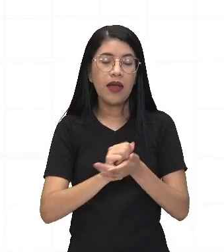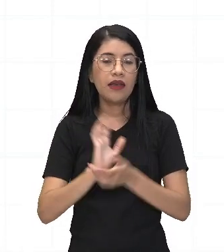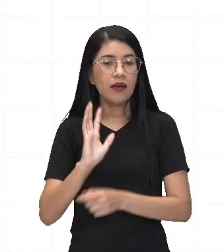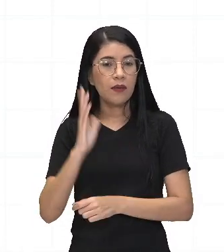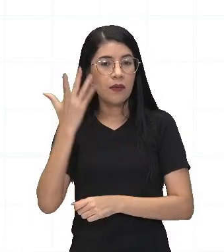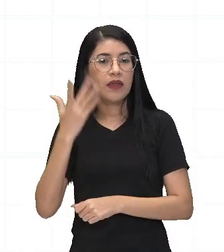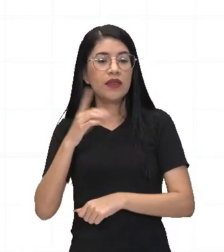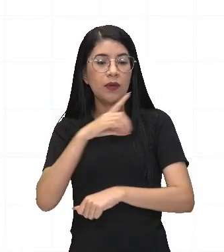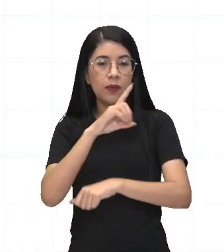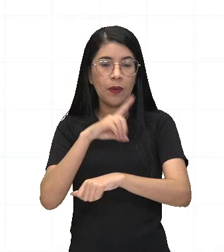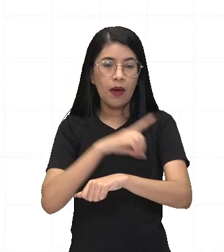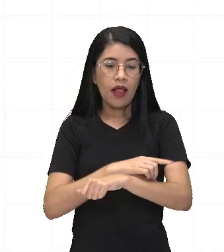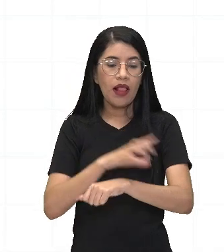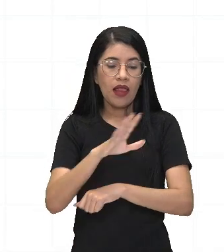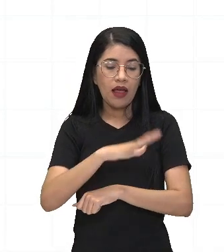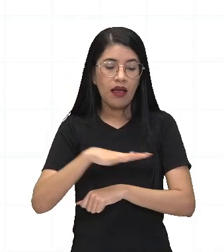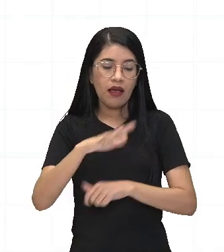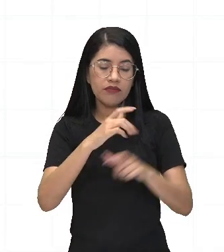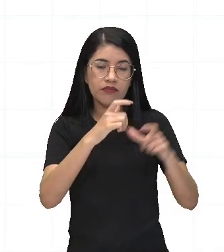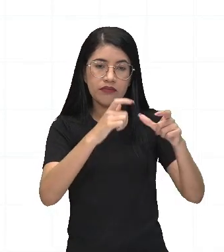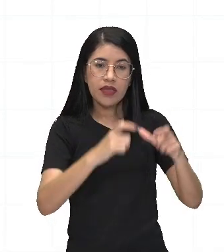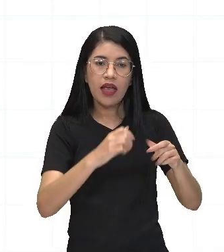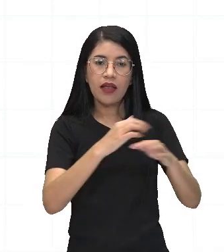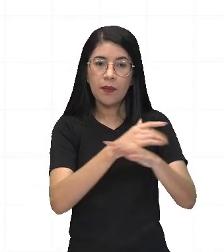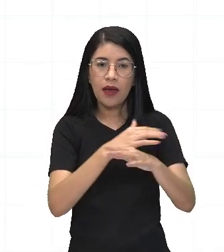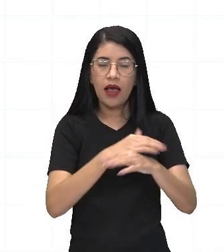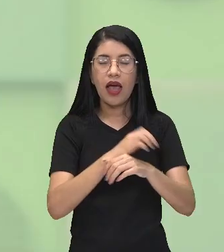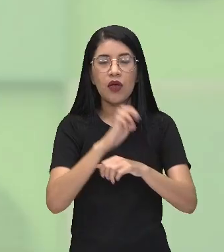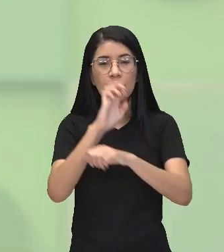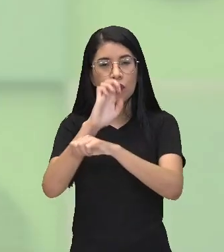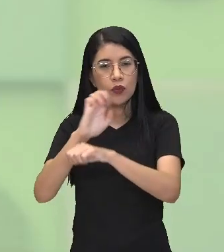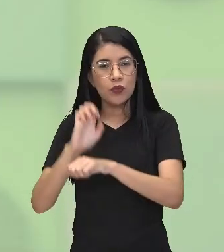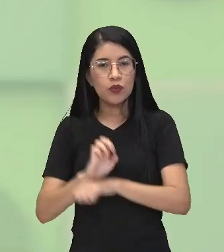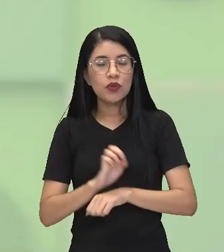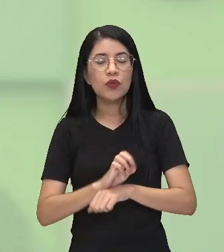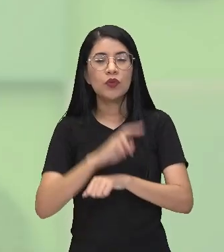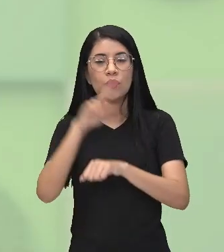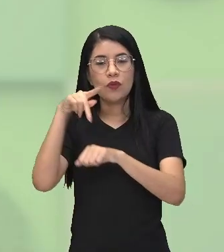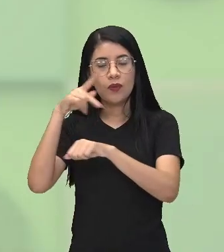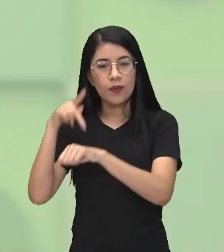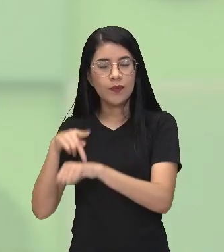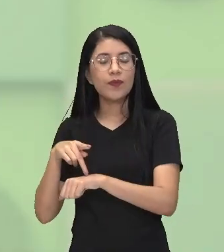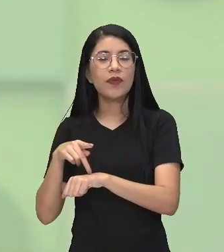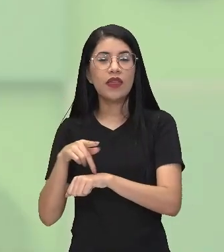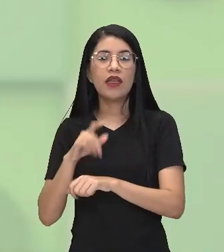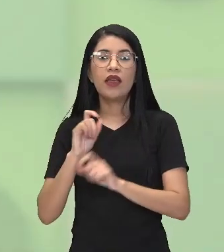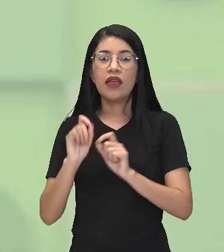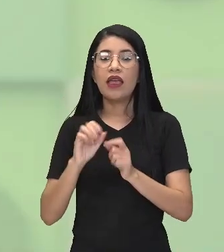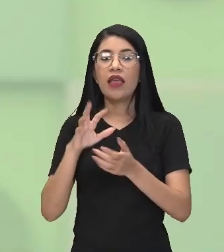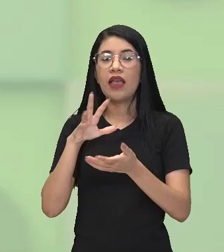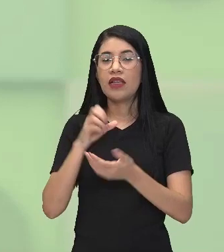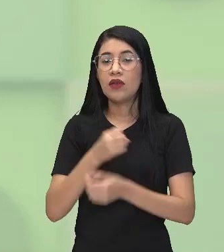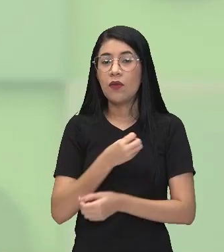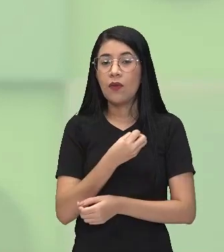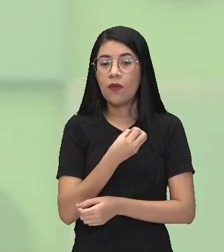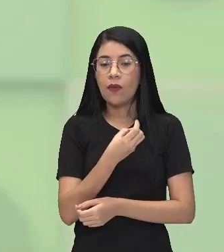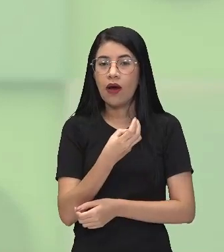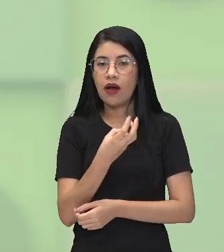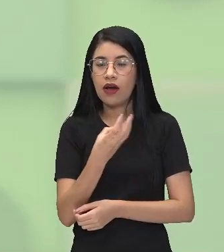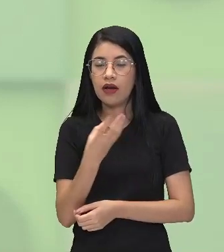uma cidade, em um estado, em um país, eles são contabilizados, são